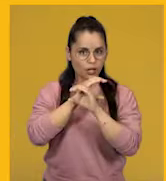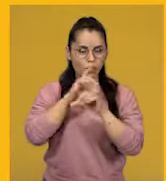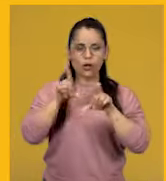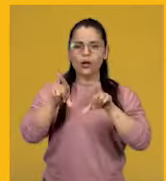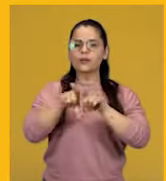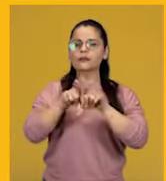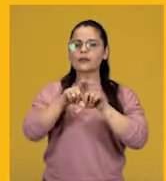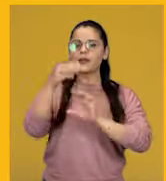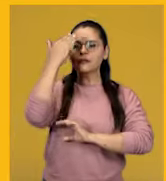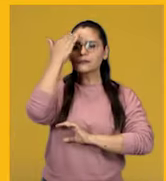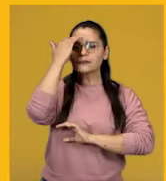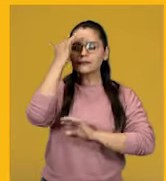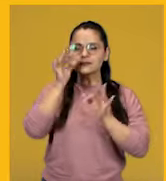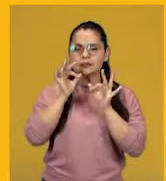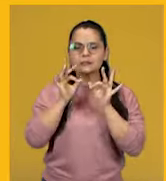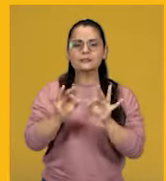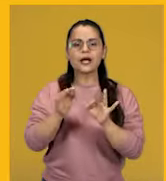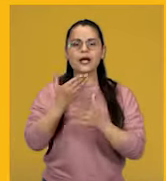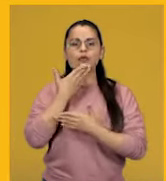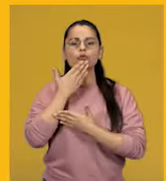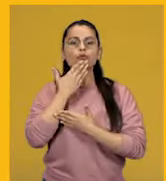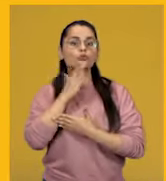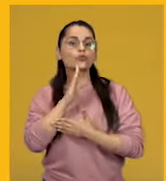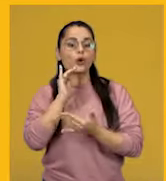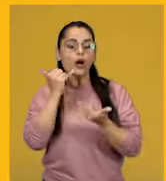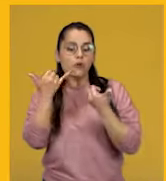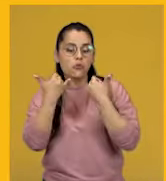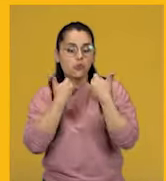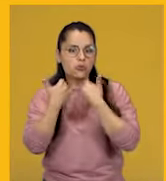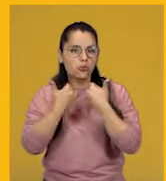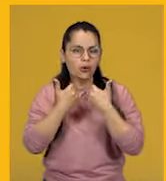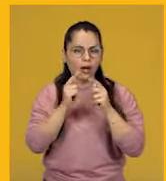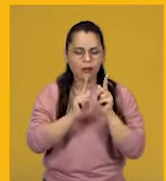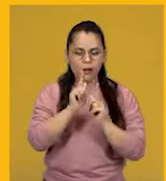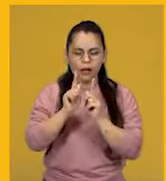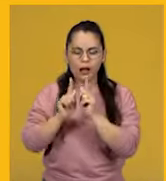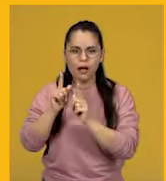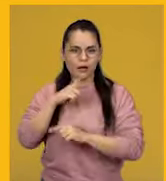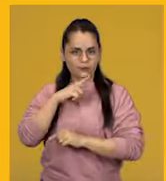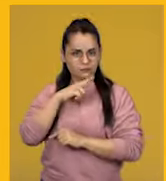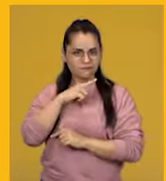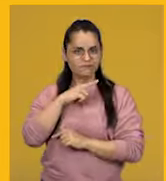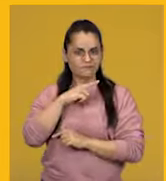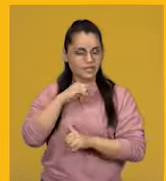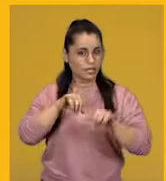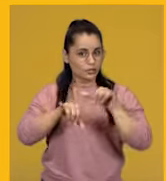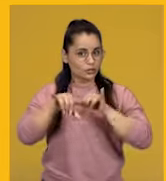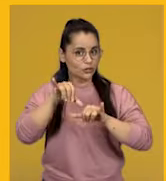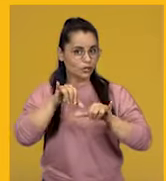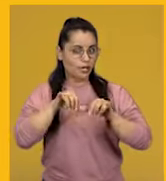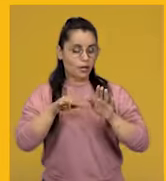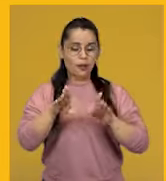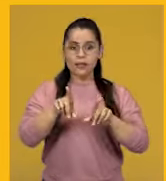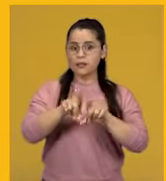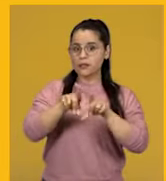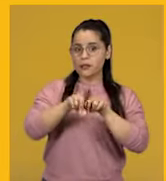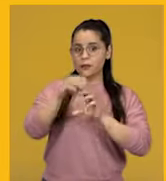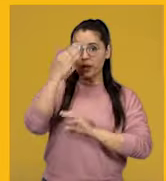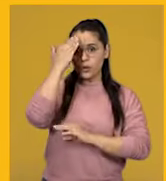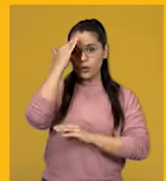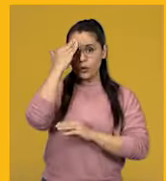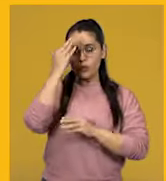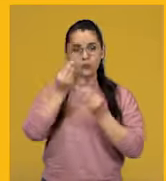interpretar corretamente os dados que nos são fornecidos em gráficos termoquímicos compreender o conceito de